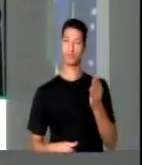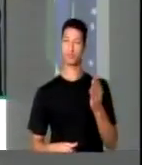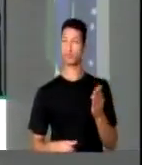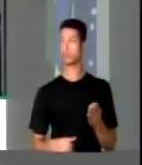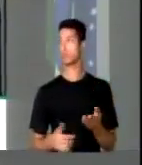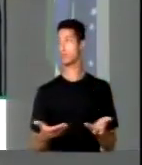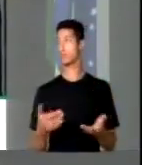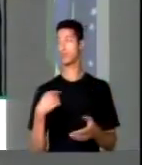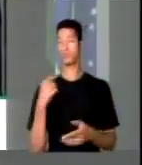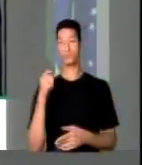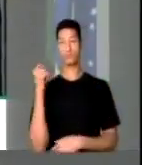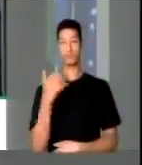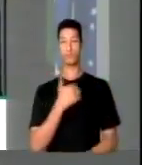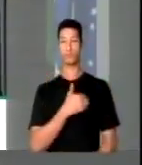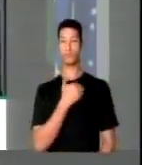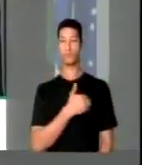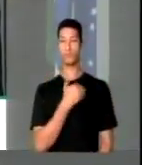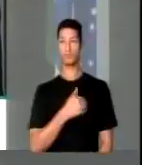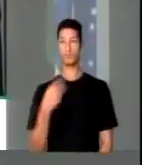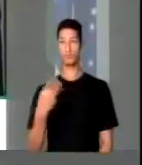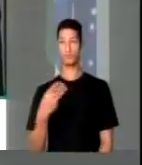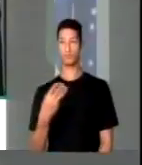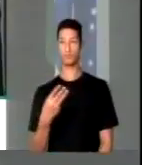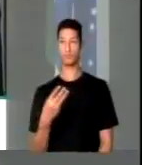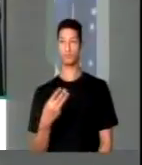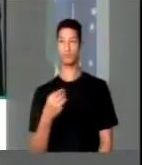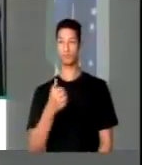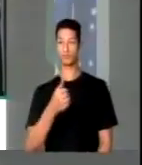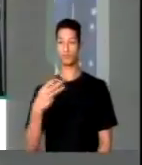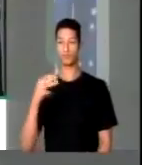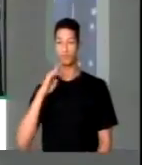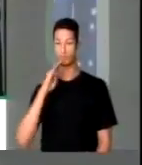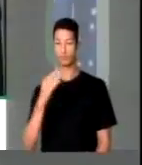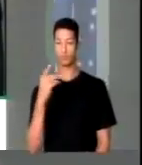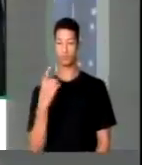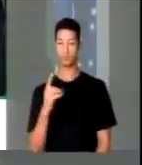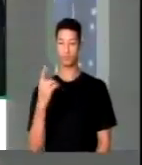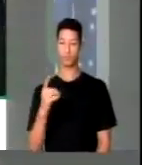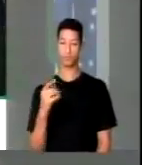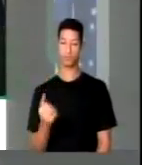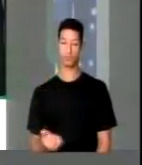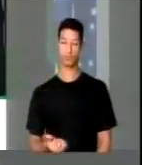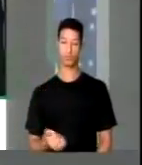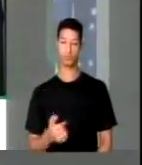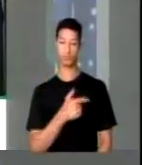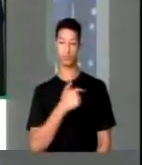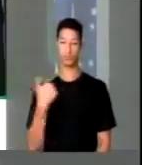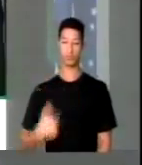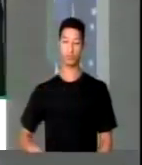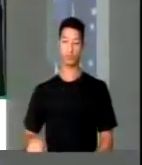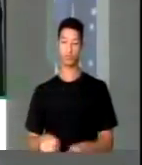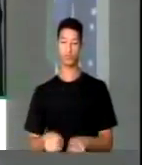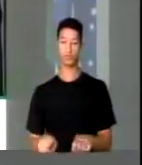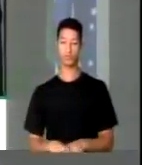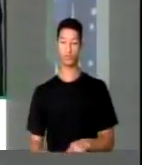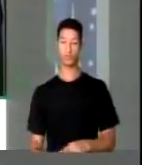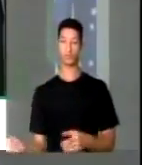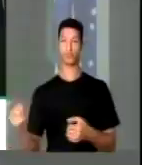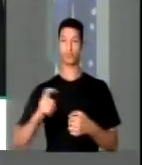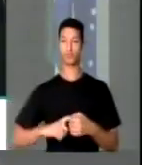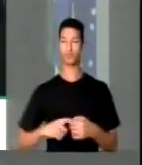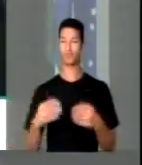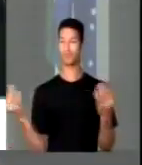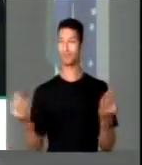bilhões, e a Argentina em terceiro, 13 bilhões de dólares. A China também é um